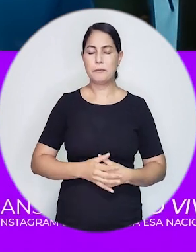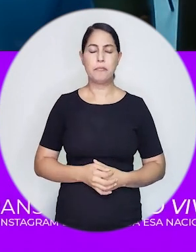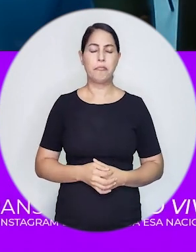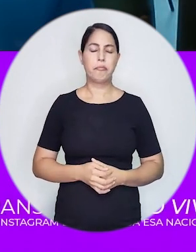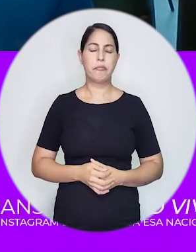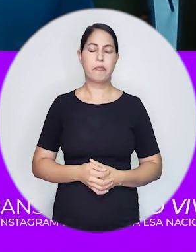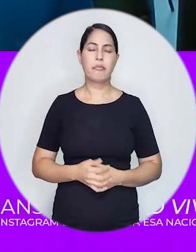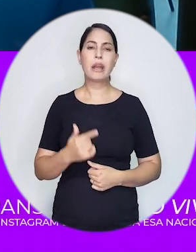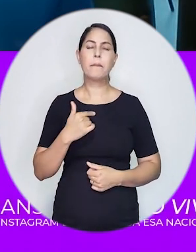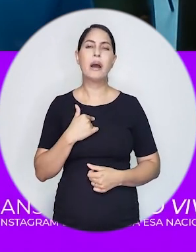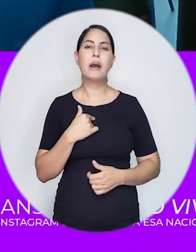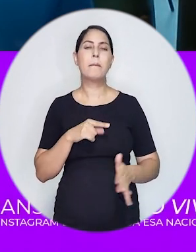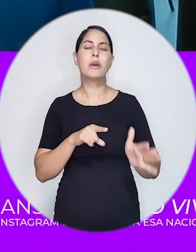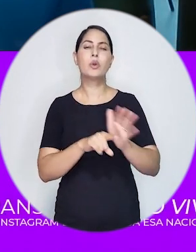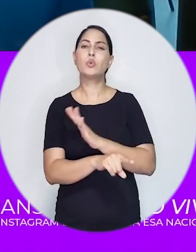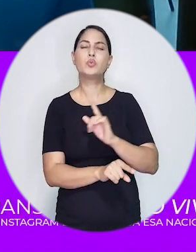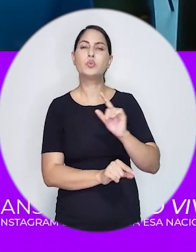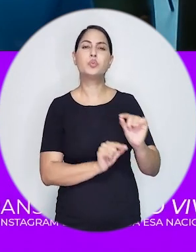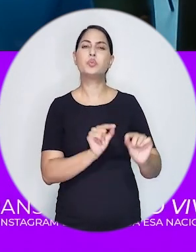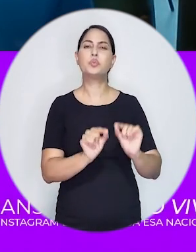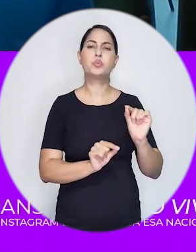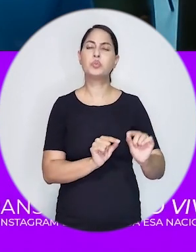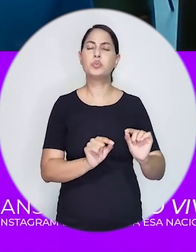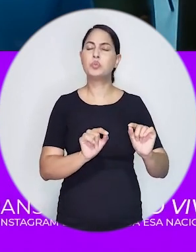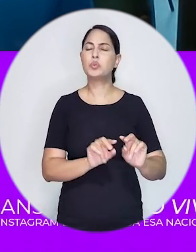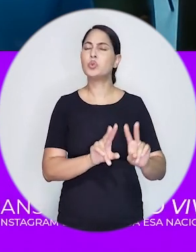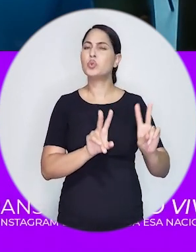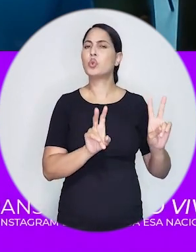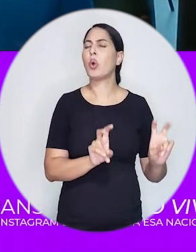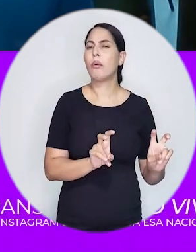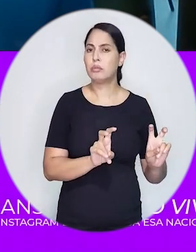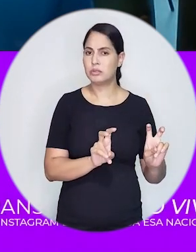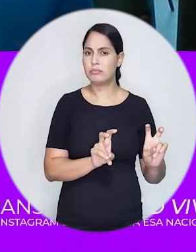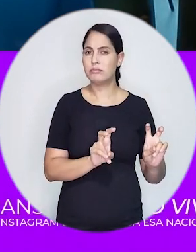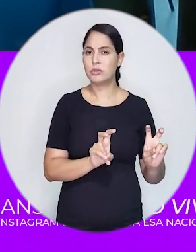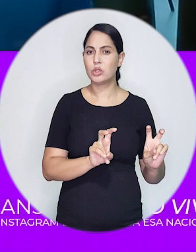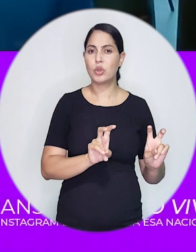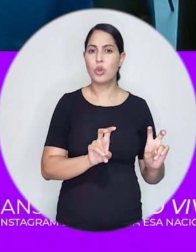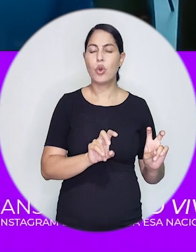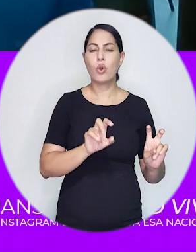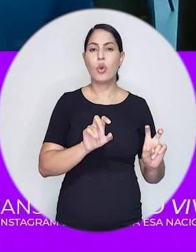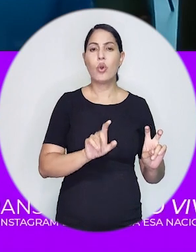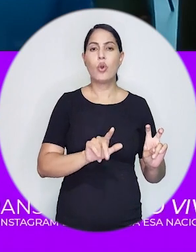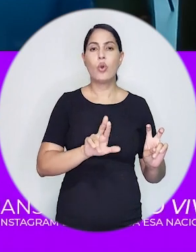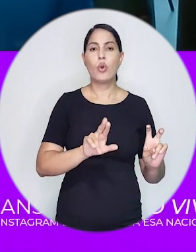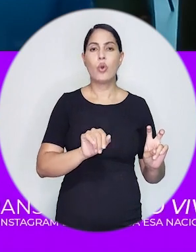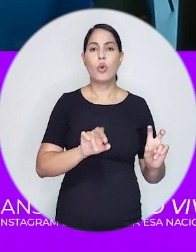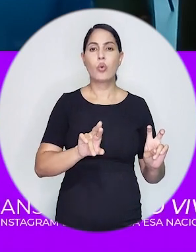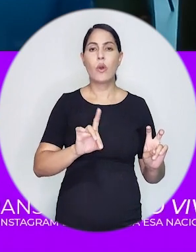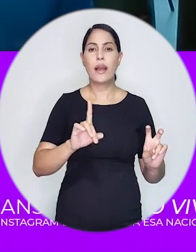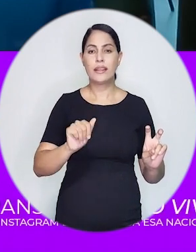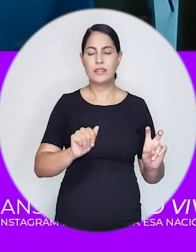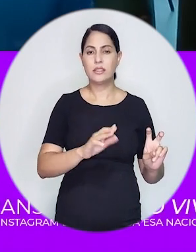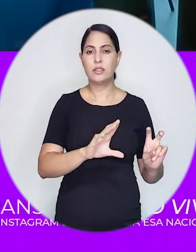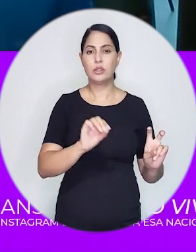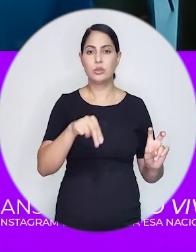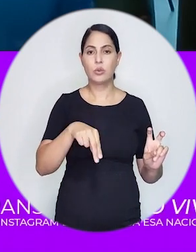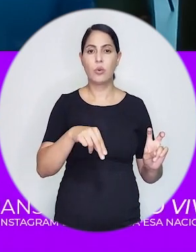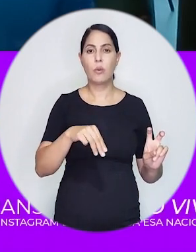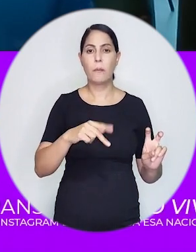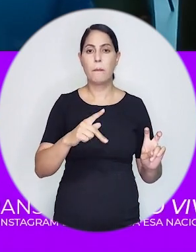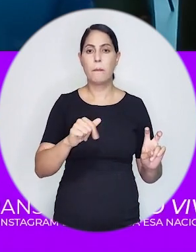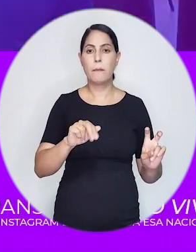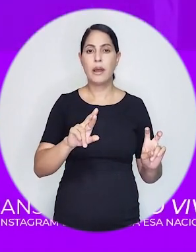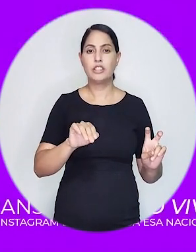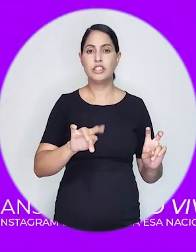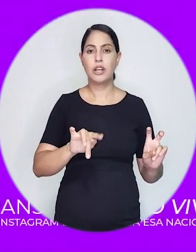família. E aí eu queria começar perguntando um pouquinho, né, sobre a guarda compartilhada. Eu